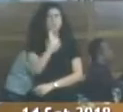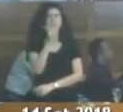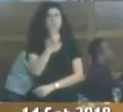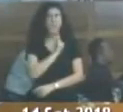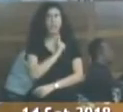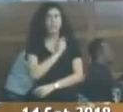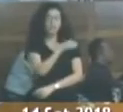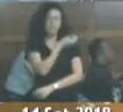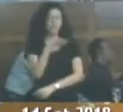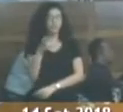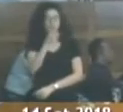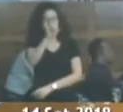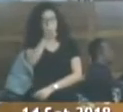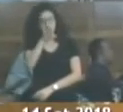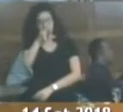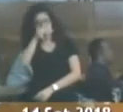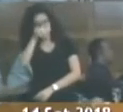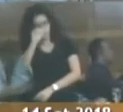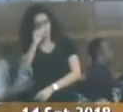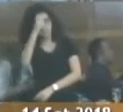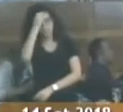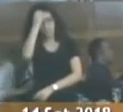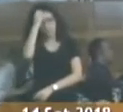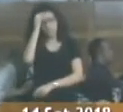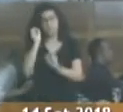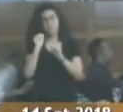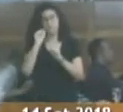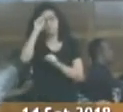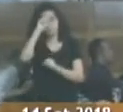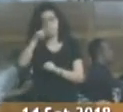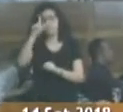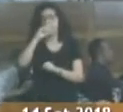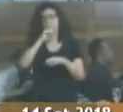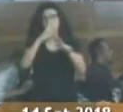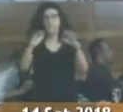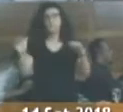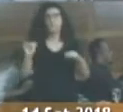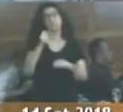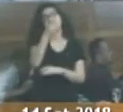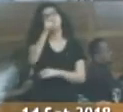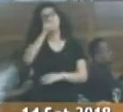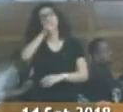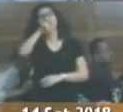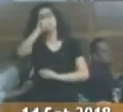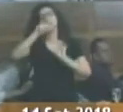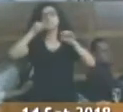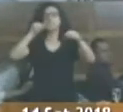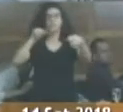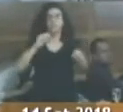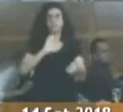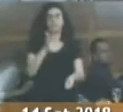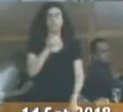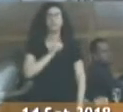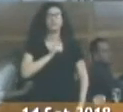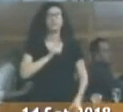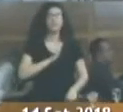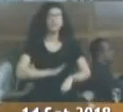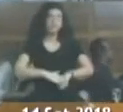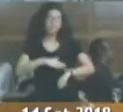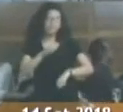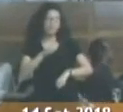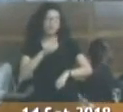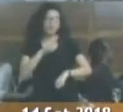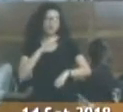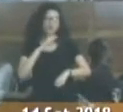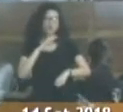para o mar, e aí, mais uns 20 dias, a gente tem a produção da semente. Tá? Então, desde